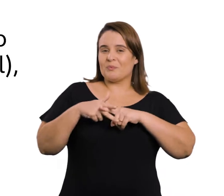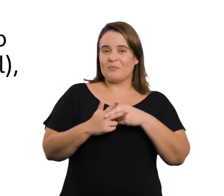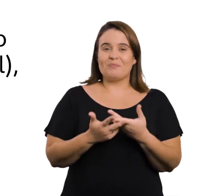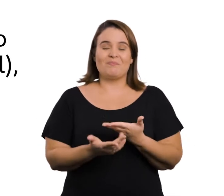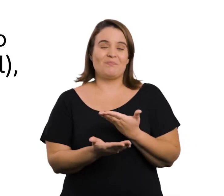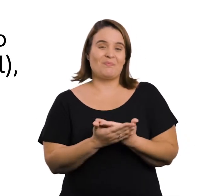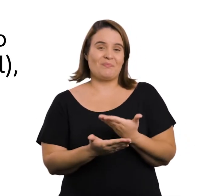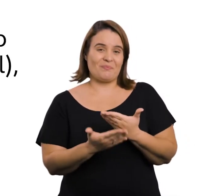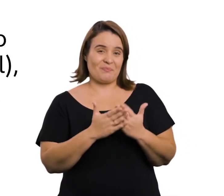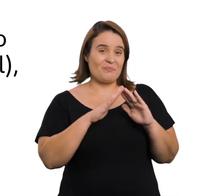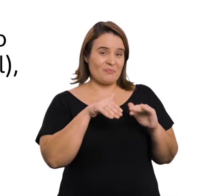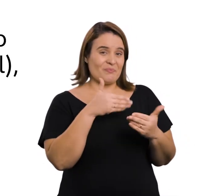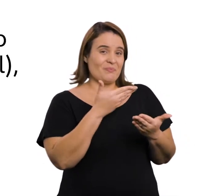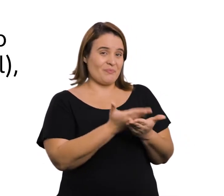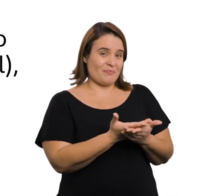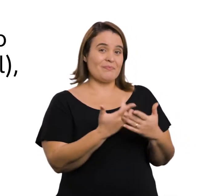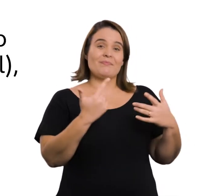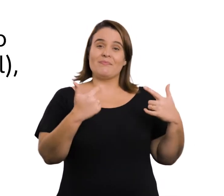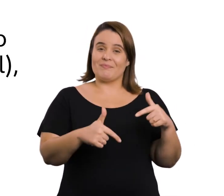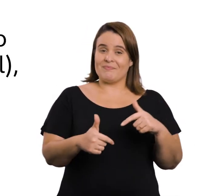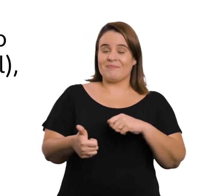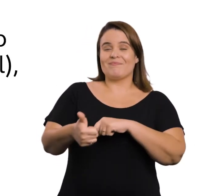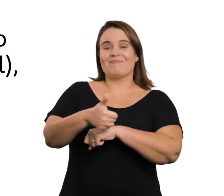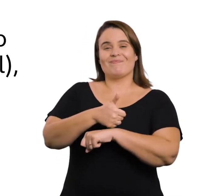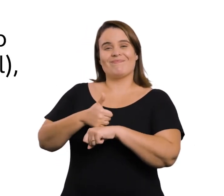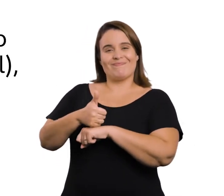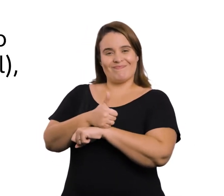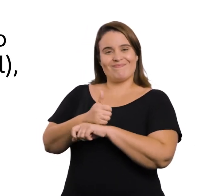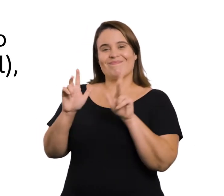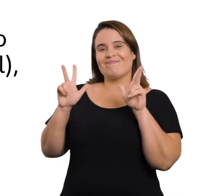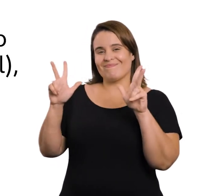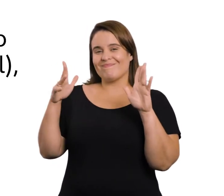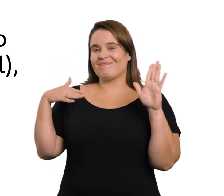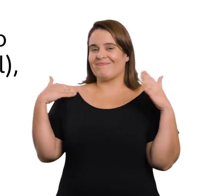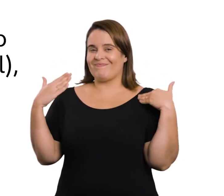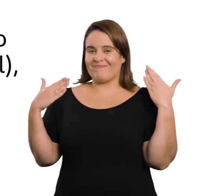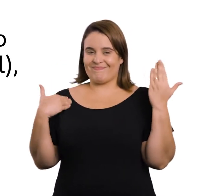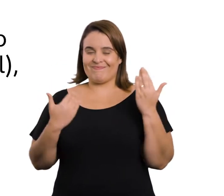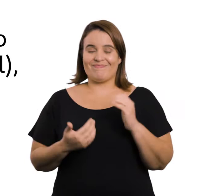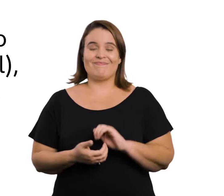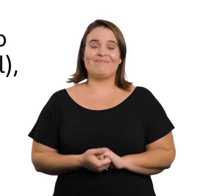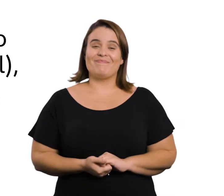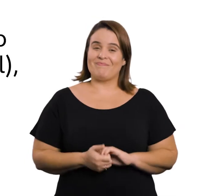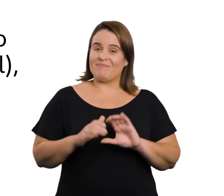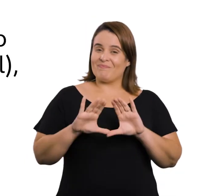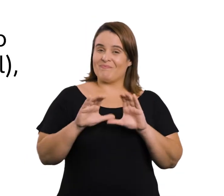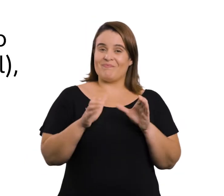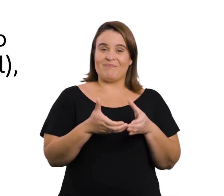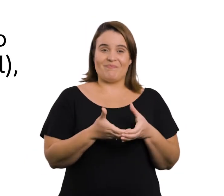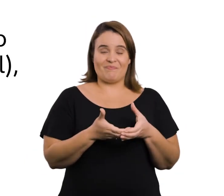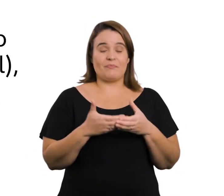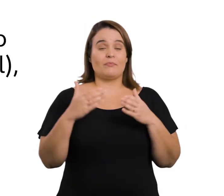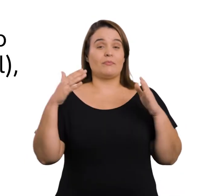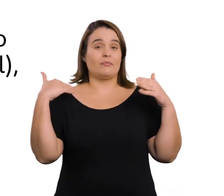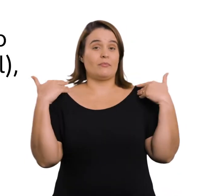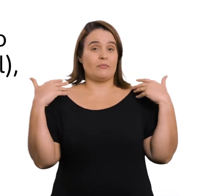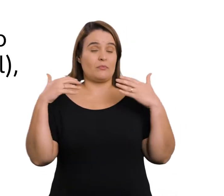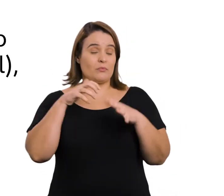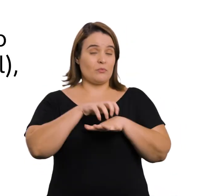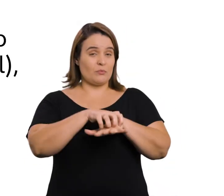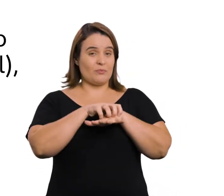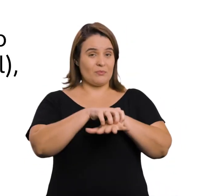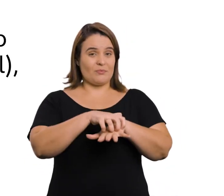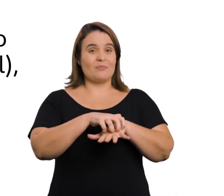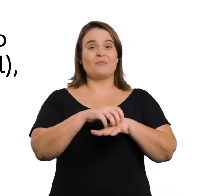e ferramentas de estudo, escolar, de trabalho, profissional, de lazer e recreação, comunitária,